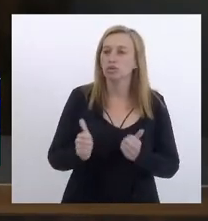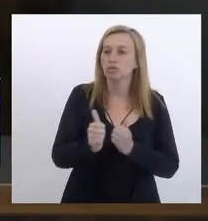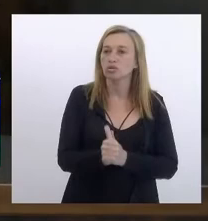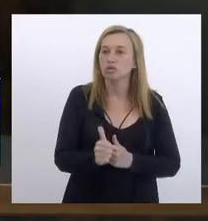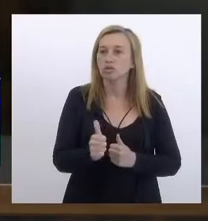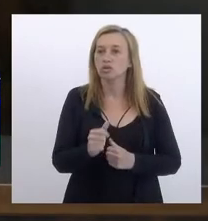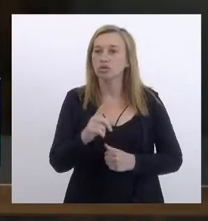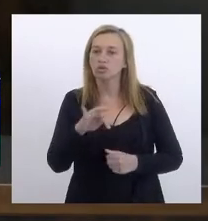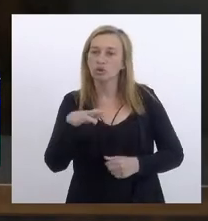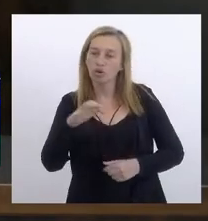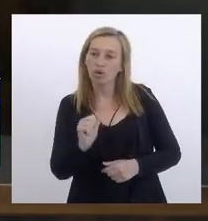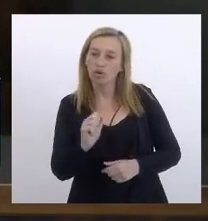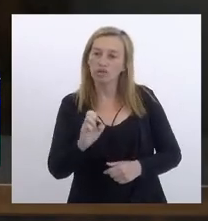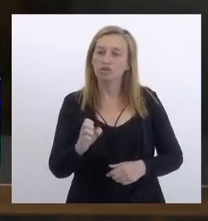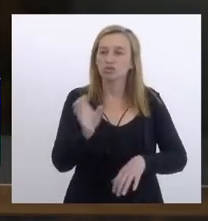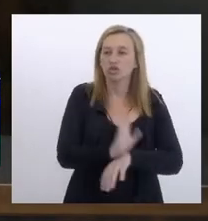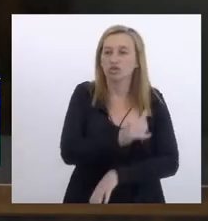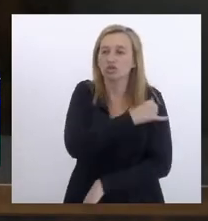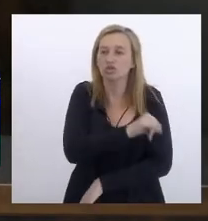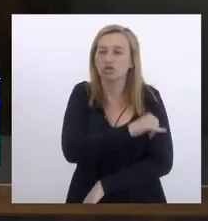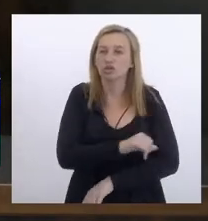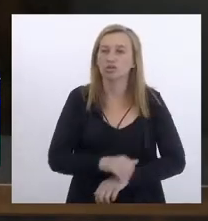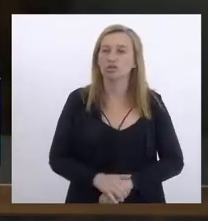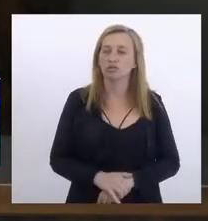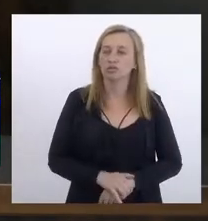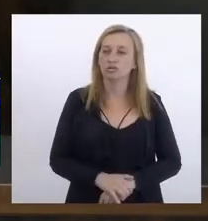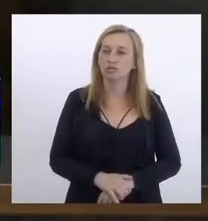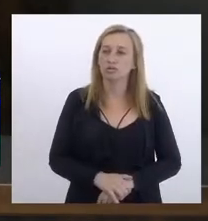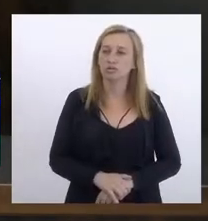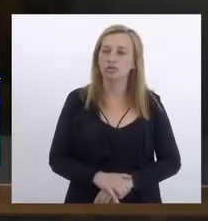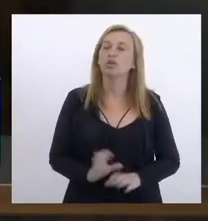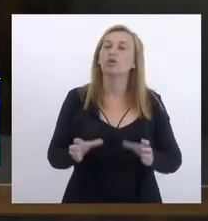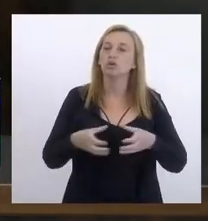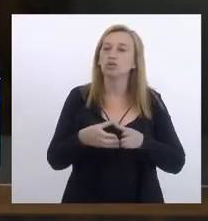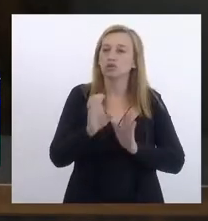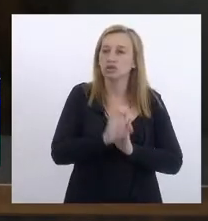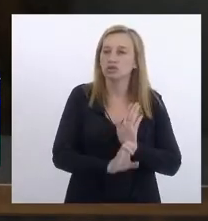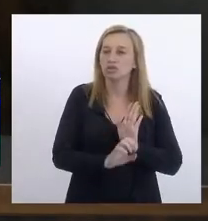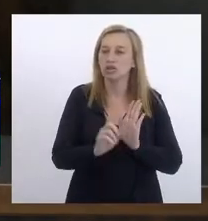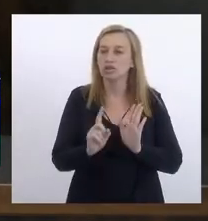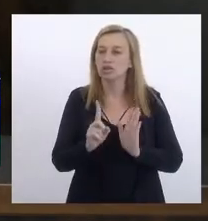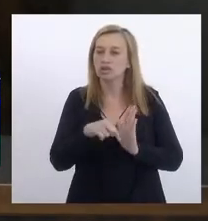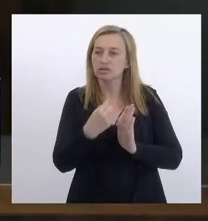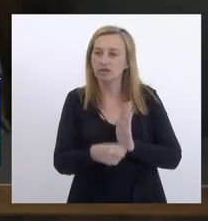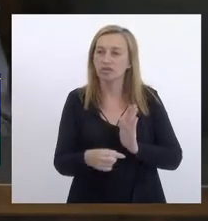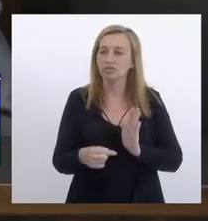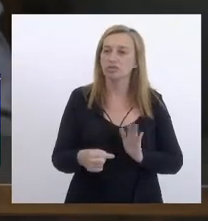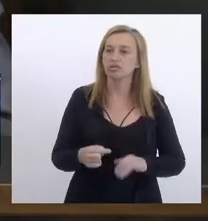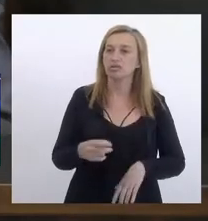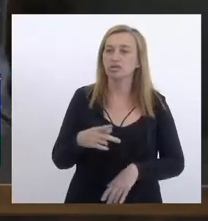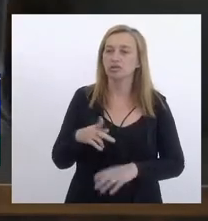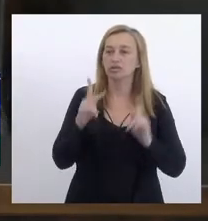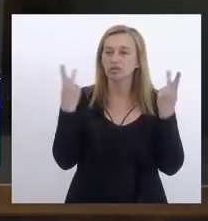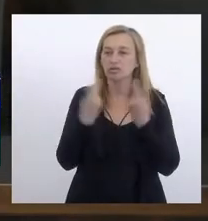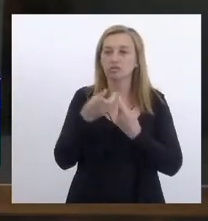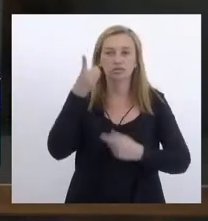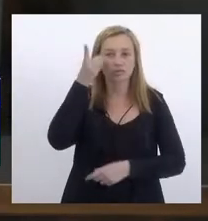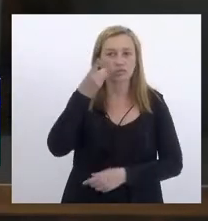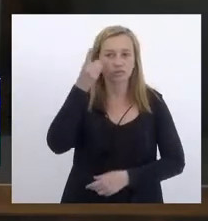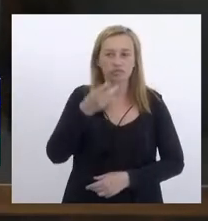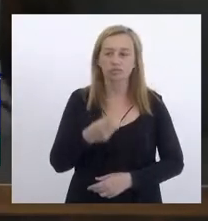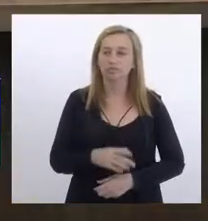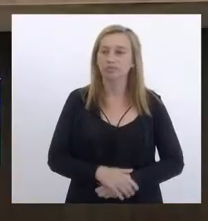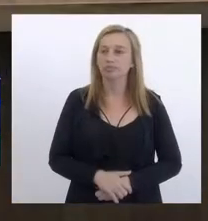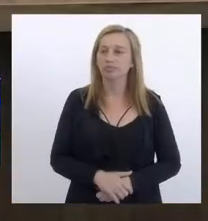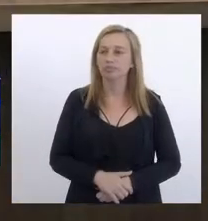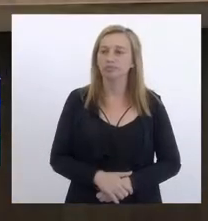da tuberculose no Estado do Rio de Janeiro. Pendendo de parecer da Comissão de Emendas Condicionais e Veto, para emitir parecer, nobre deputado Vandro